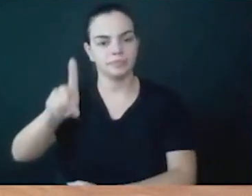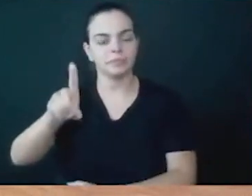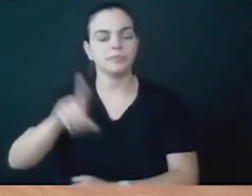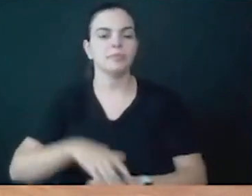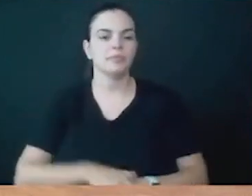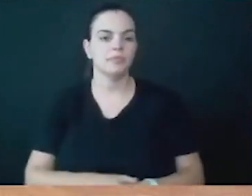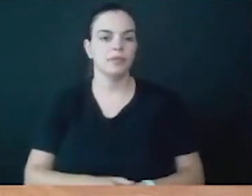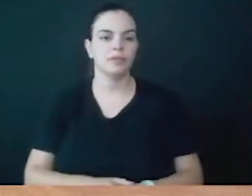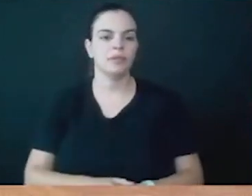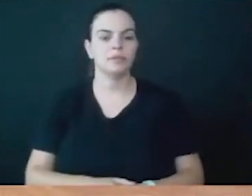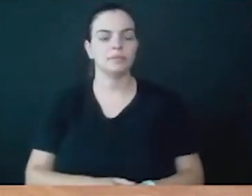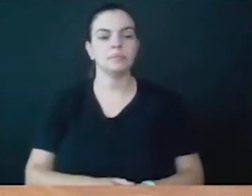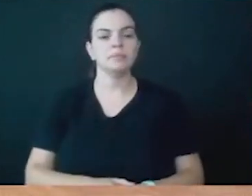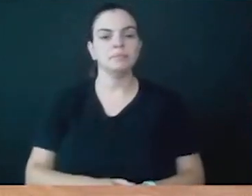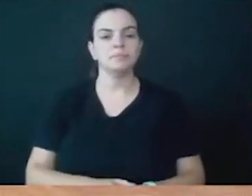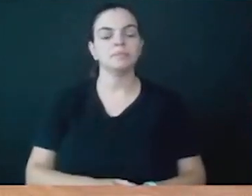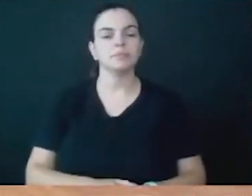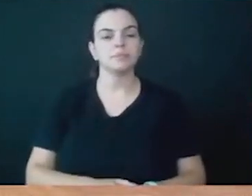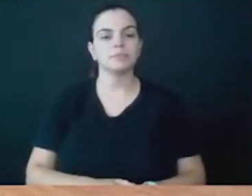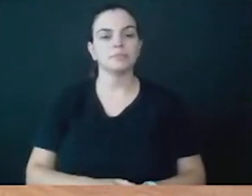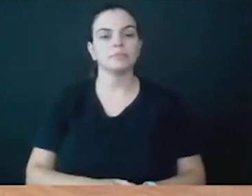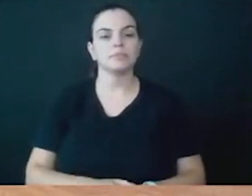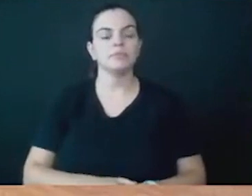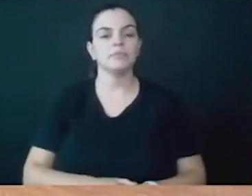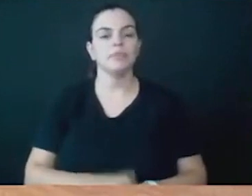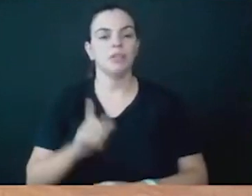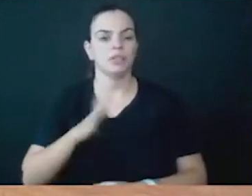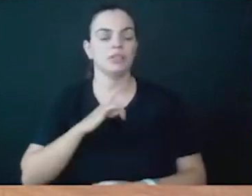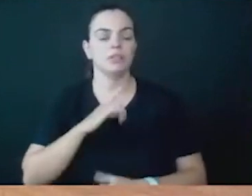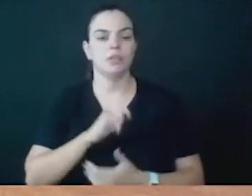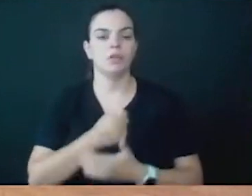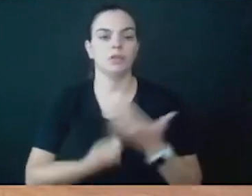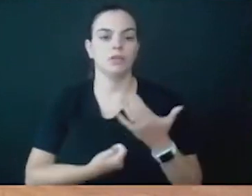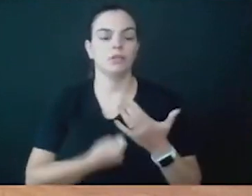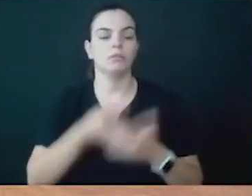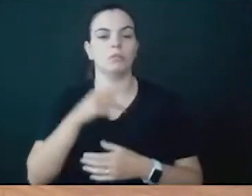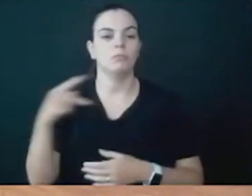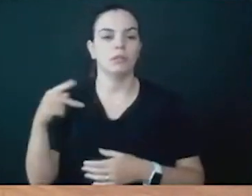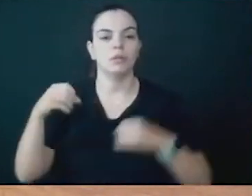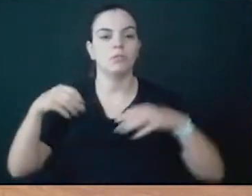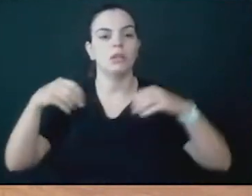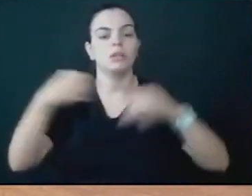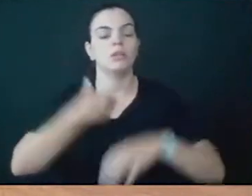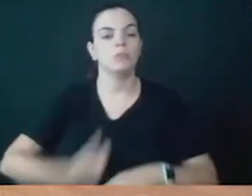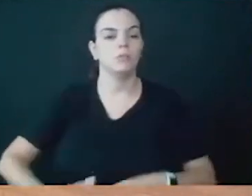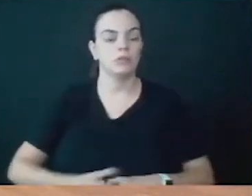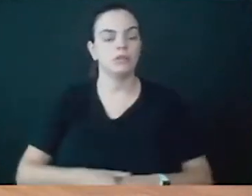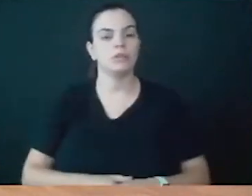feito contratualmente através da PPP da iluminação pública. É, vereador Ezequias, com relação